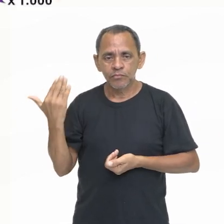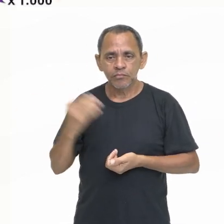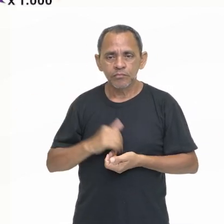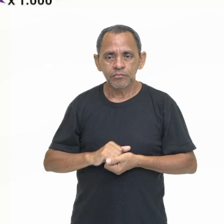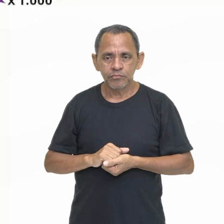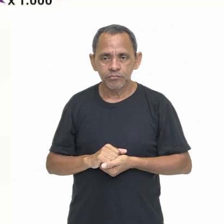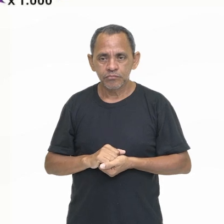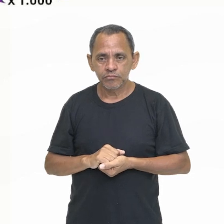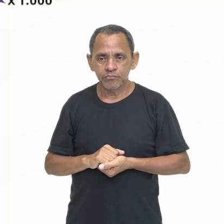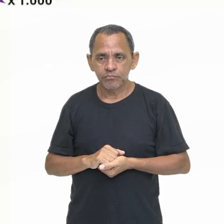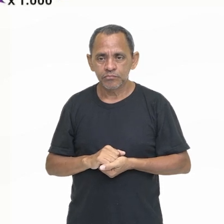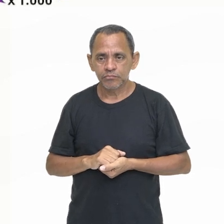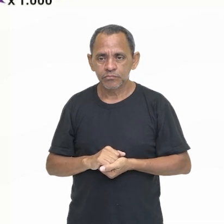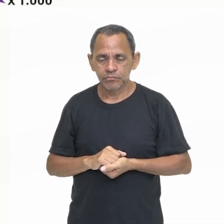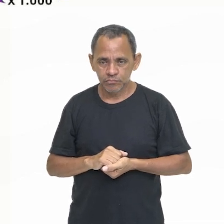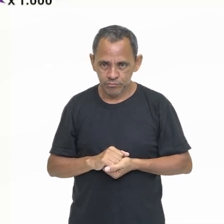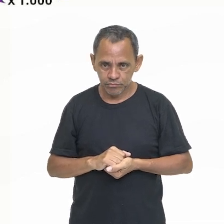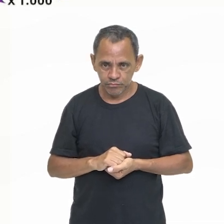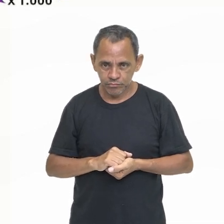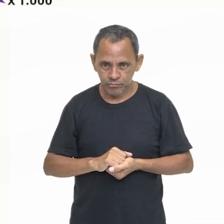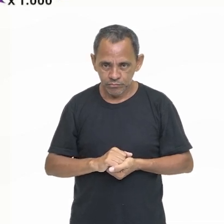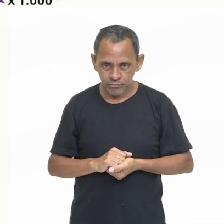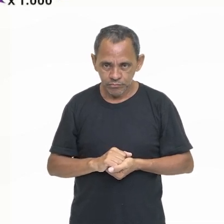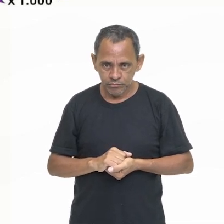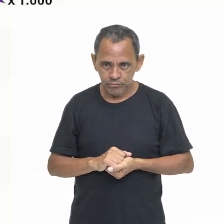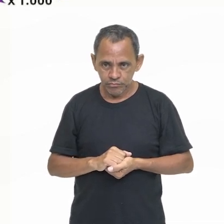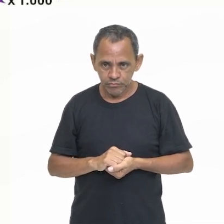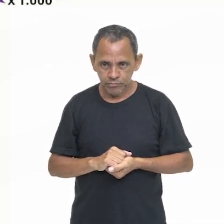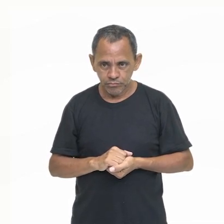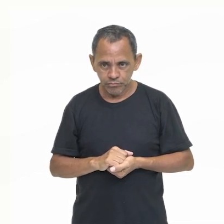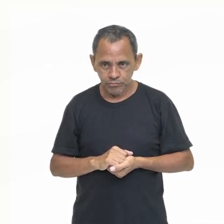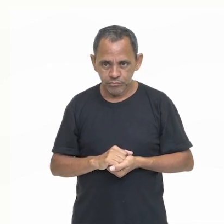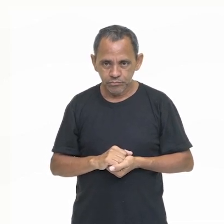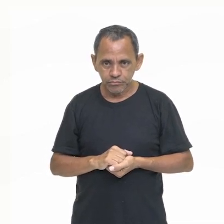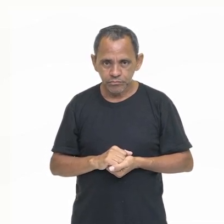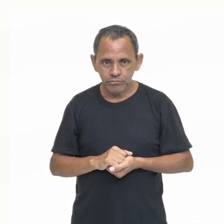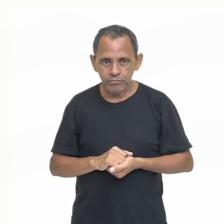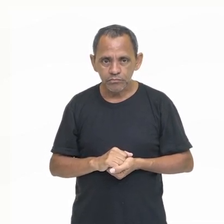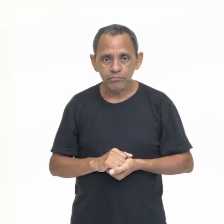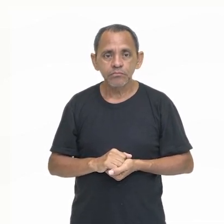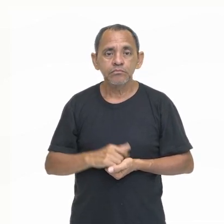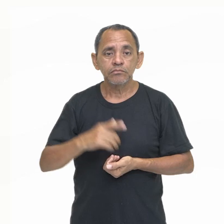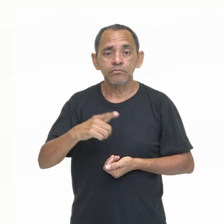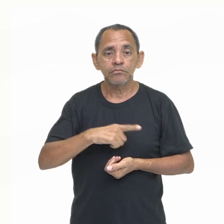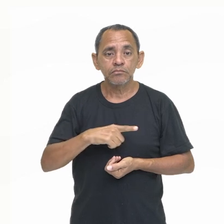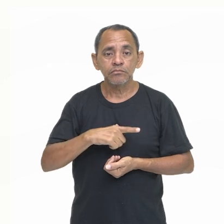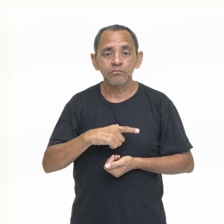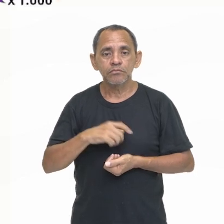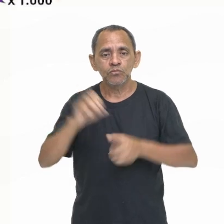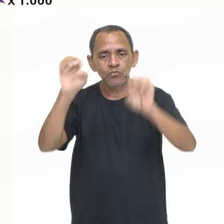em quilômetro cúbico. Então, nós vamos ter que